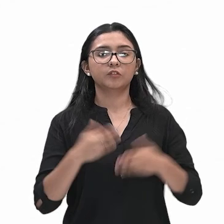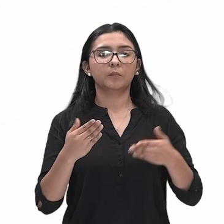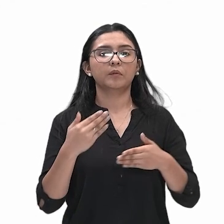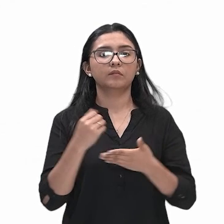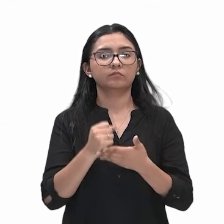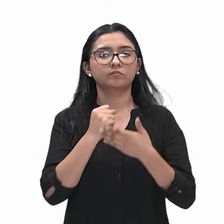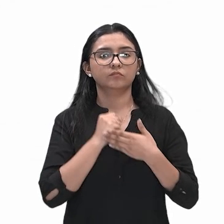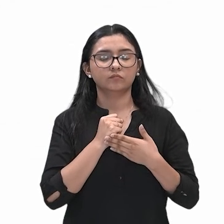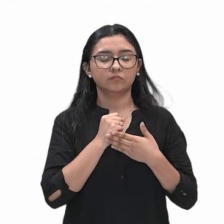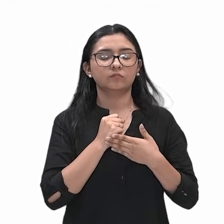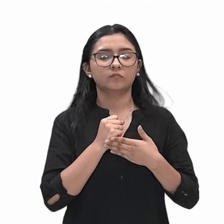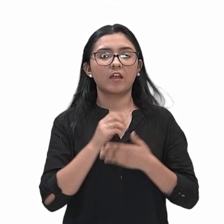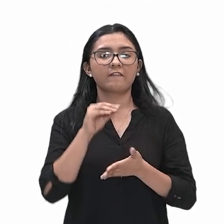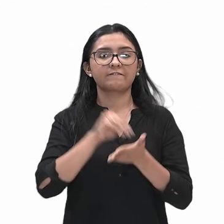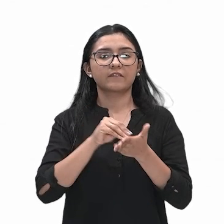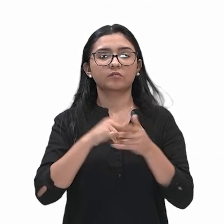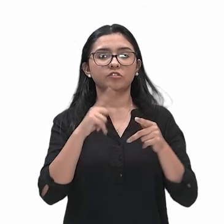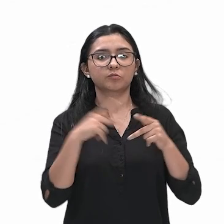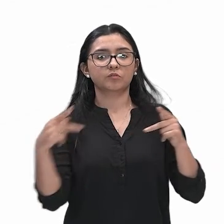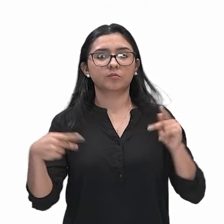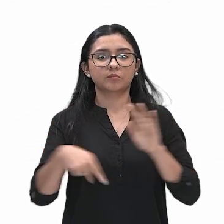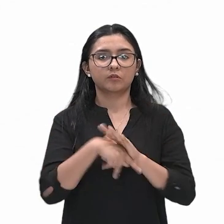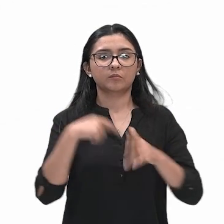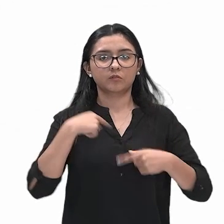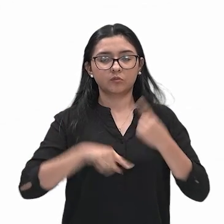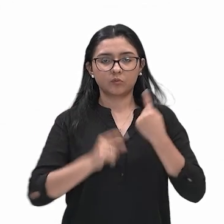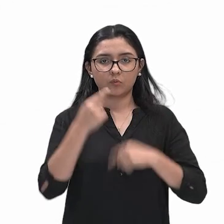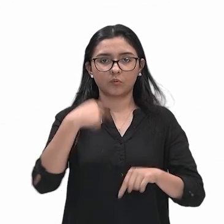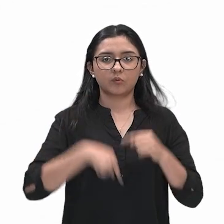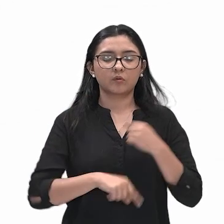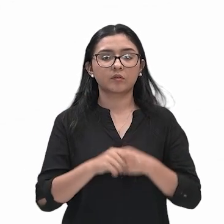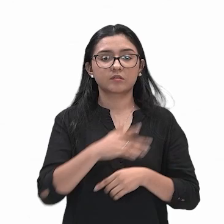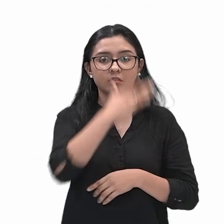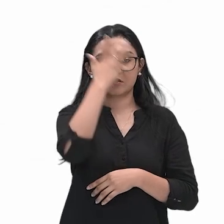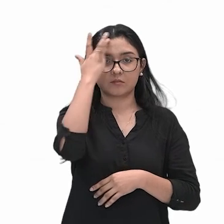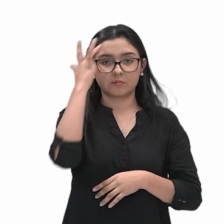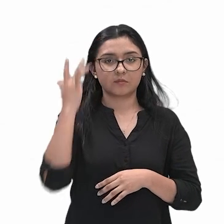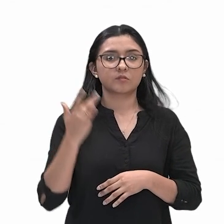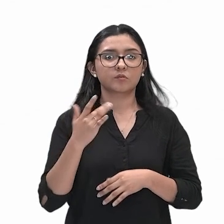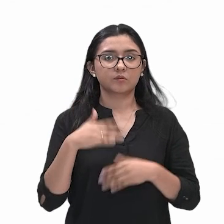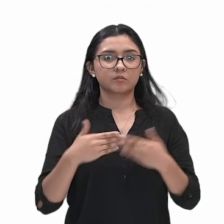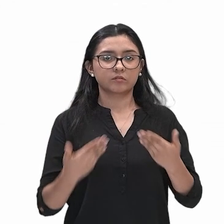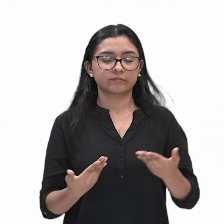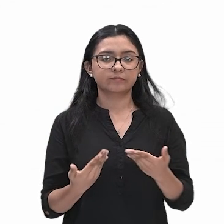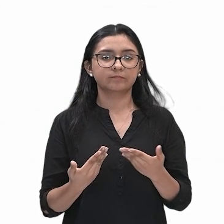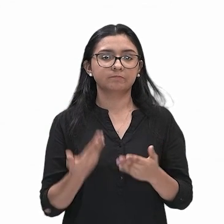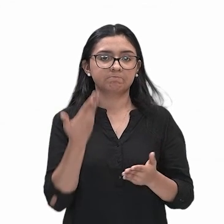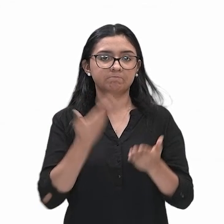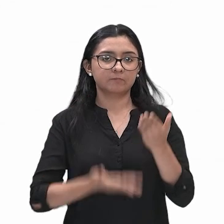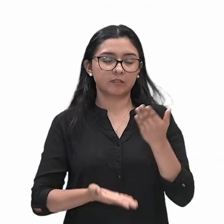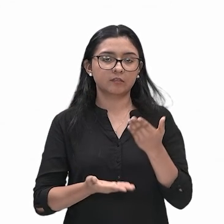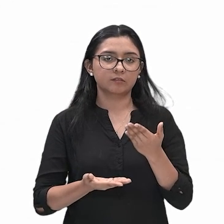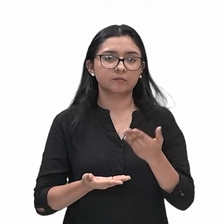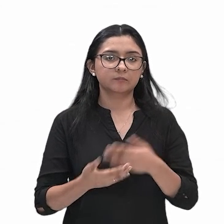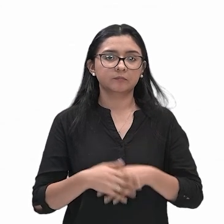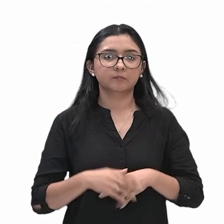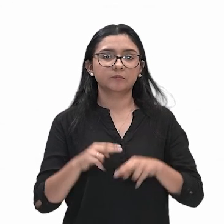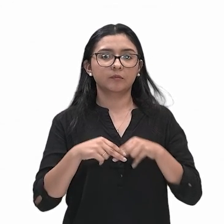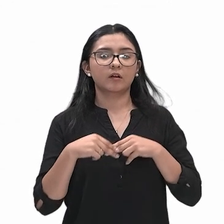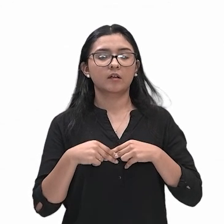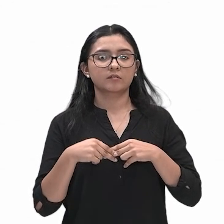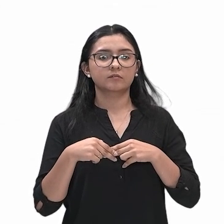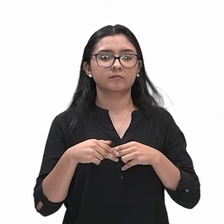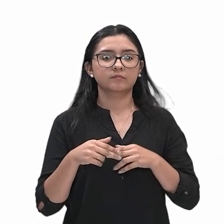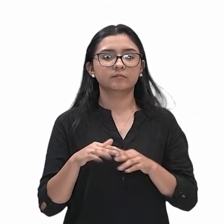toda a falta de proteína que esse pessoal, né, esse povo acabou não comendo por conta dessa promessa,